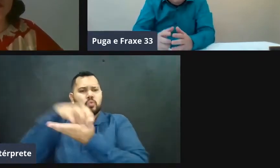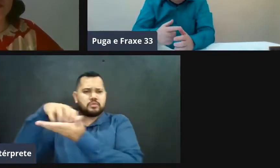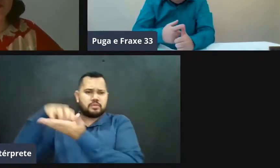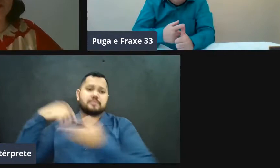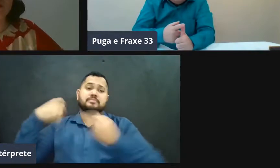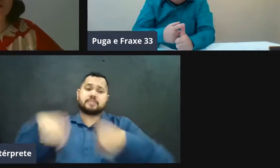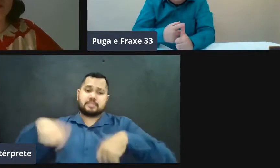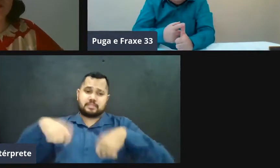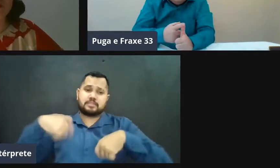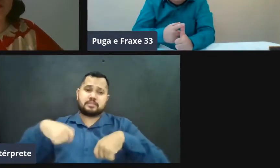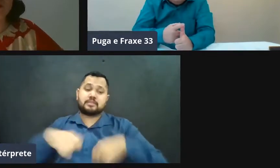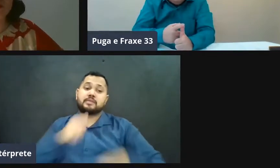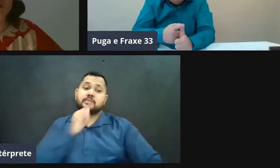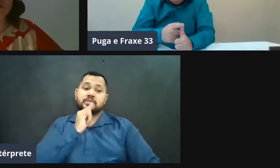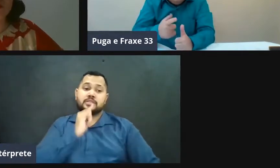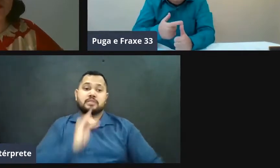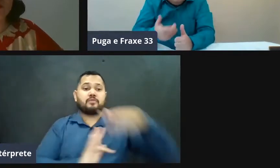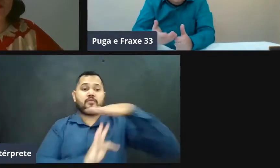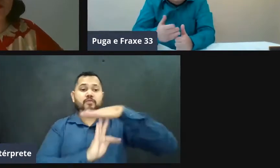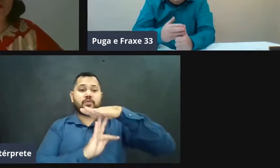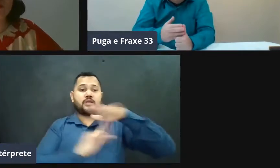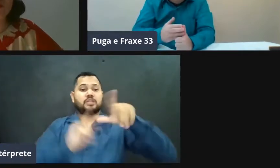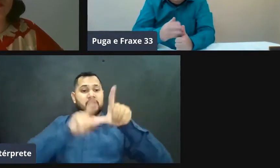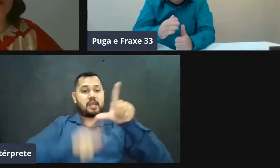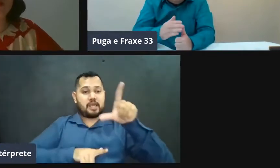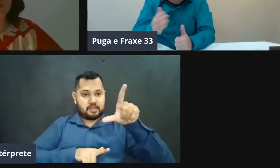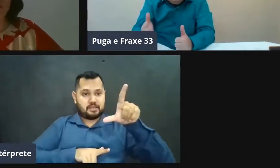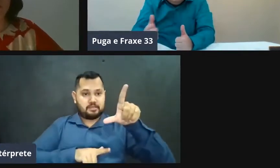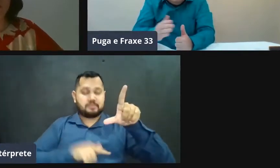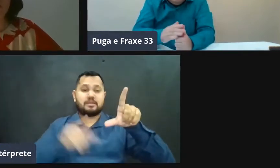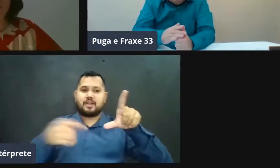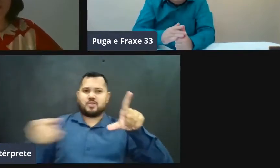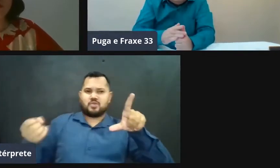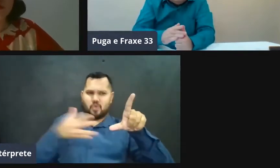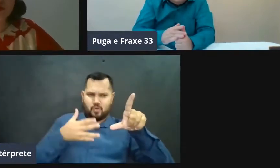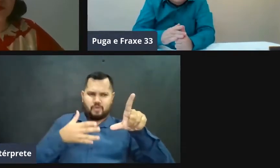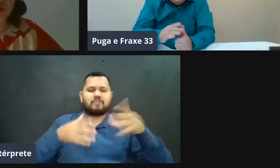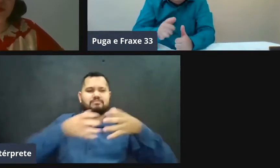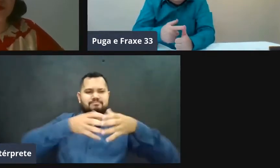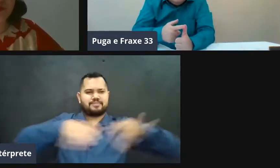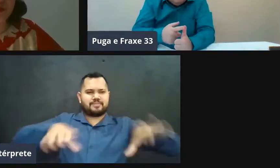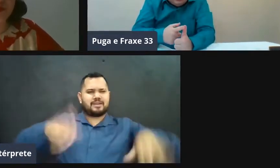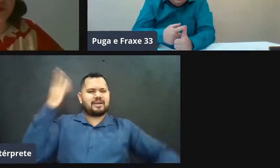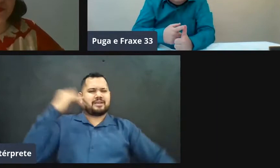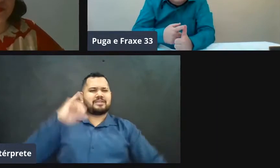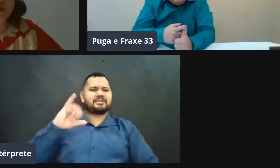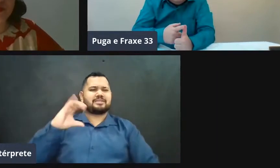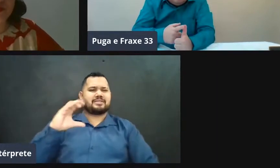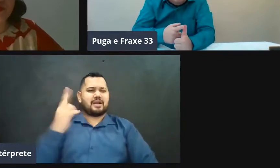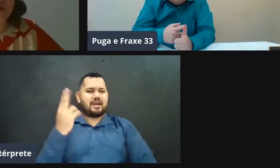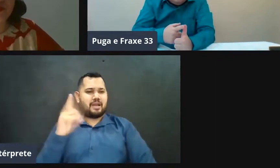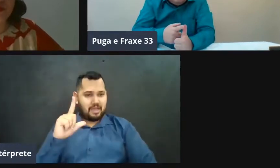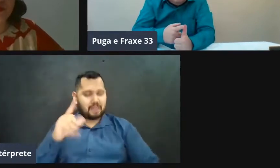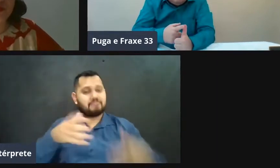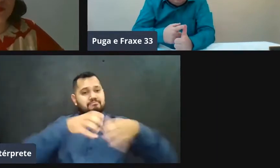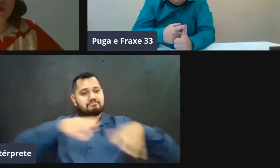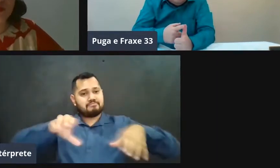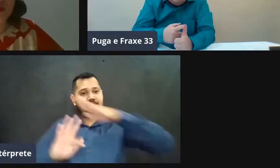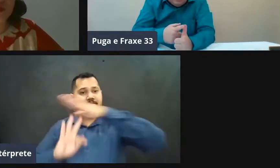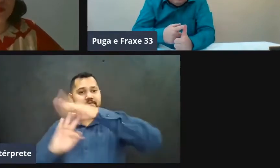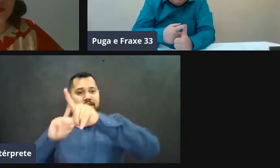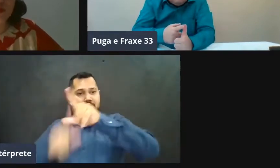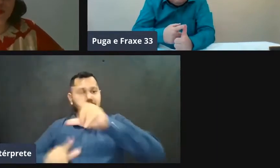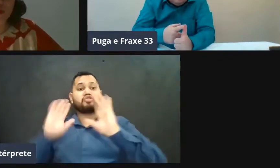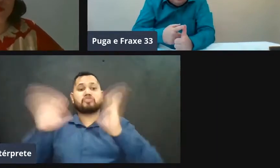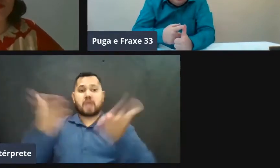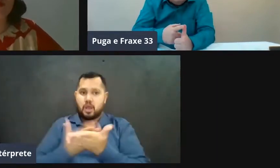próprios. Então, a FLET, por exemplo, que é uma unidade mais recente do desmembramento do antigo CHL, já iniciamos a construção do bloco